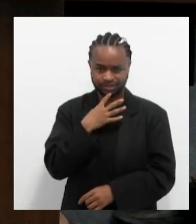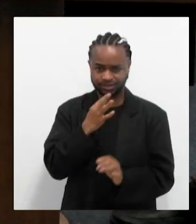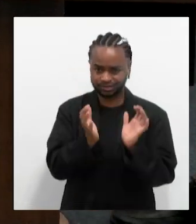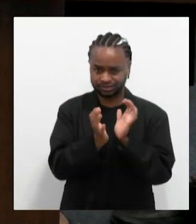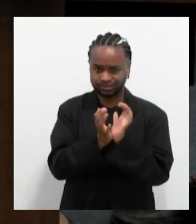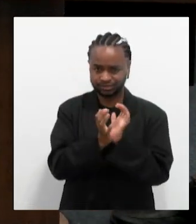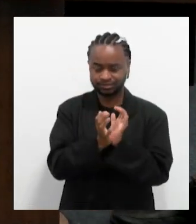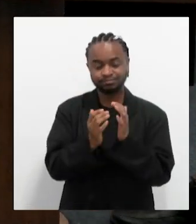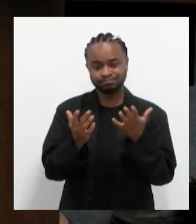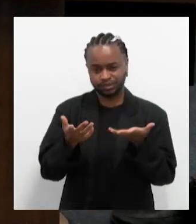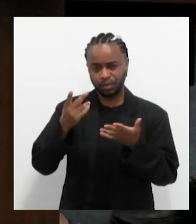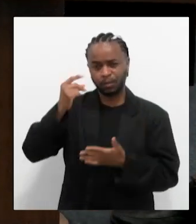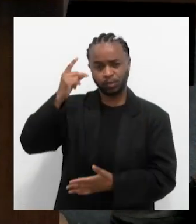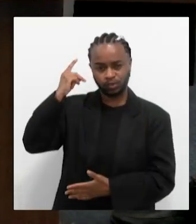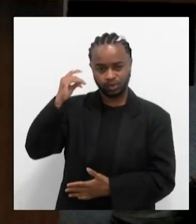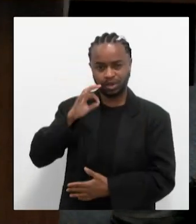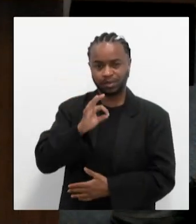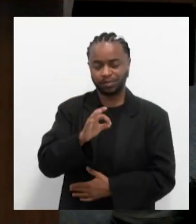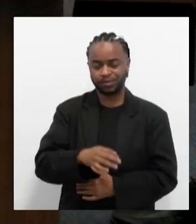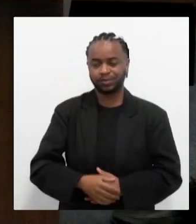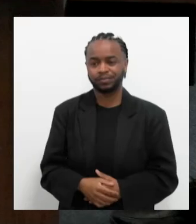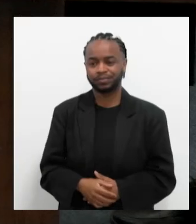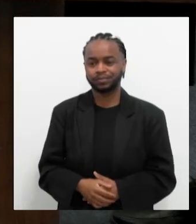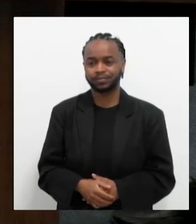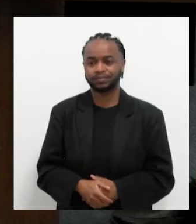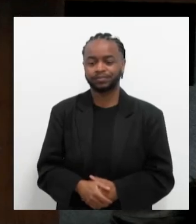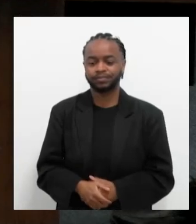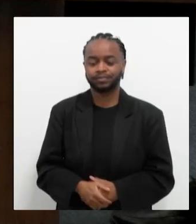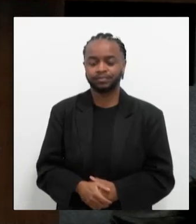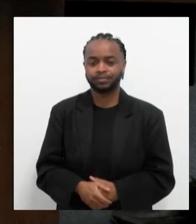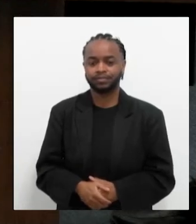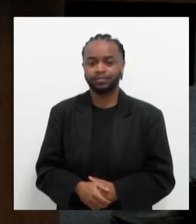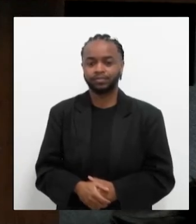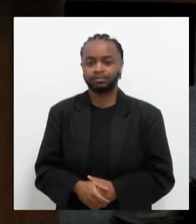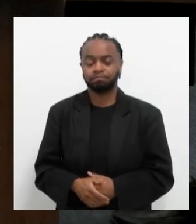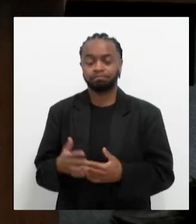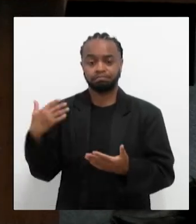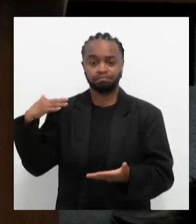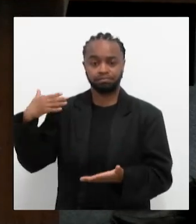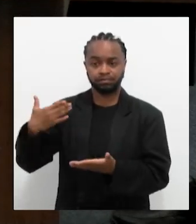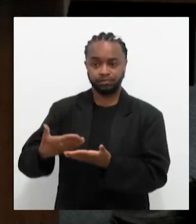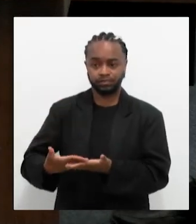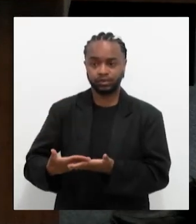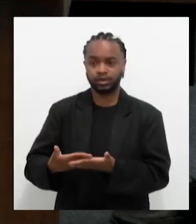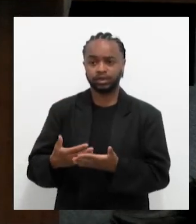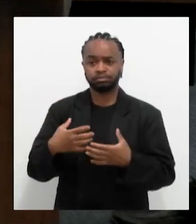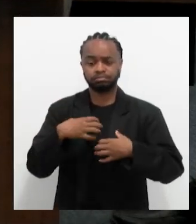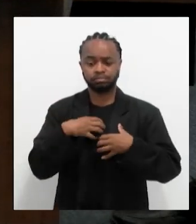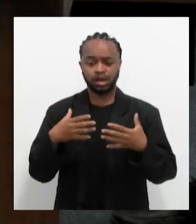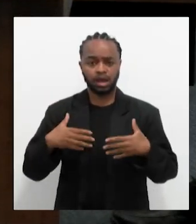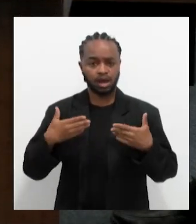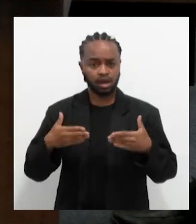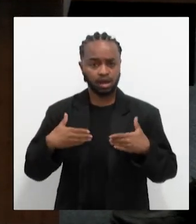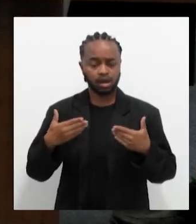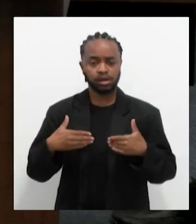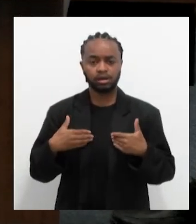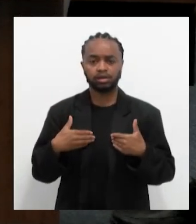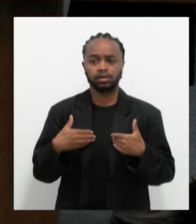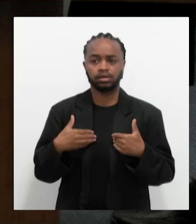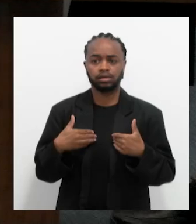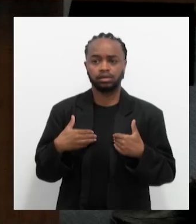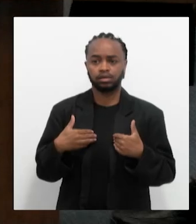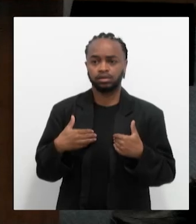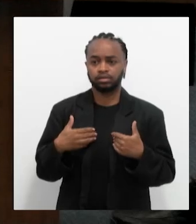tempo. Essa faz muito tempo, muito tempo. E de lá para cá, muitas alegrias com